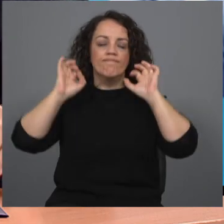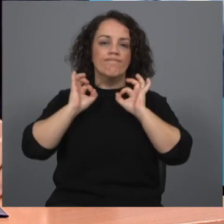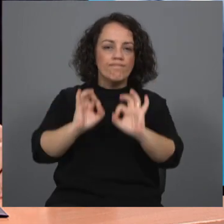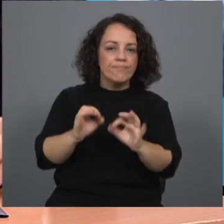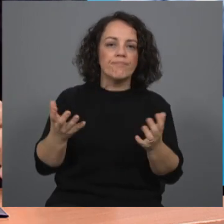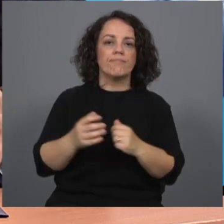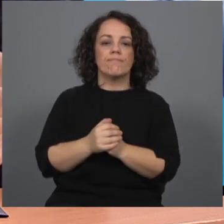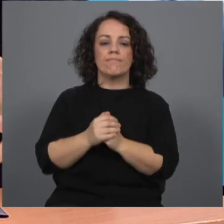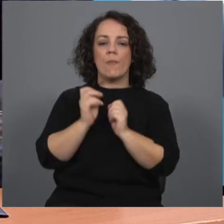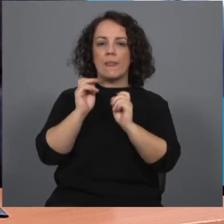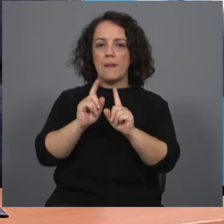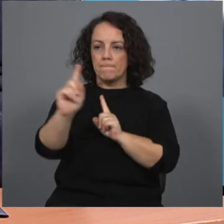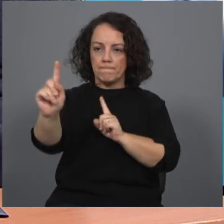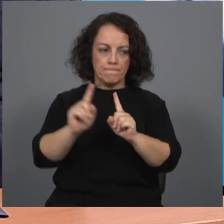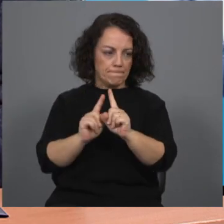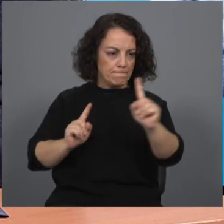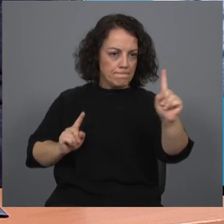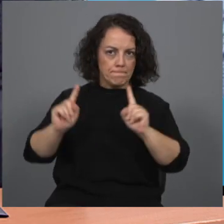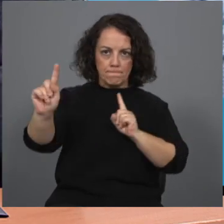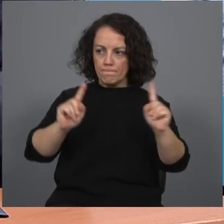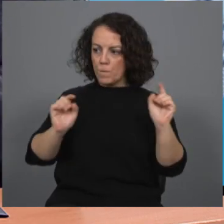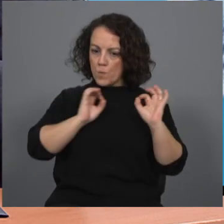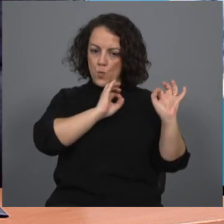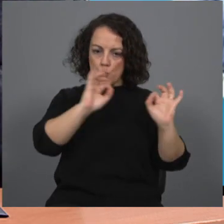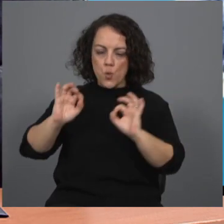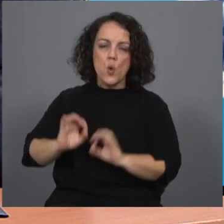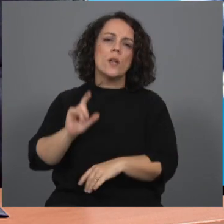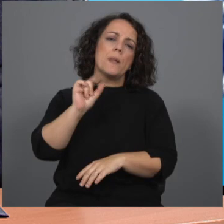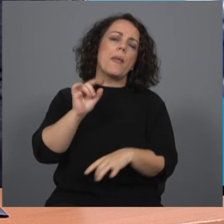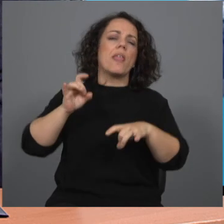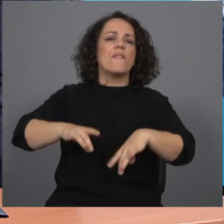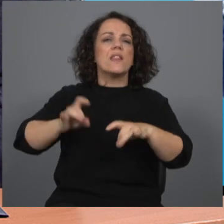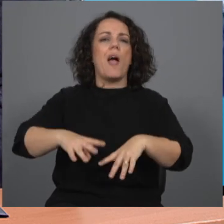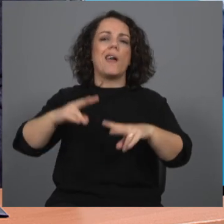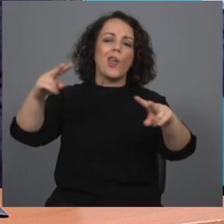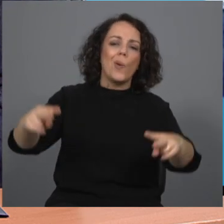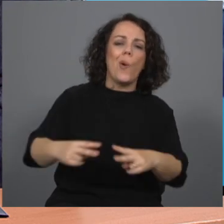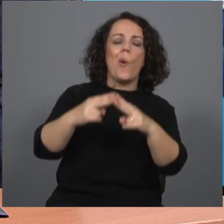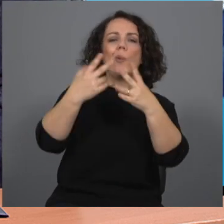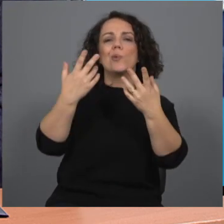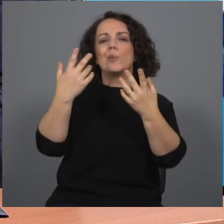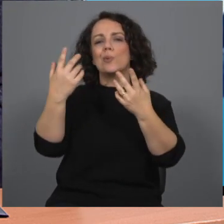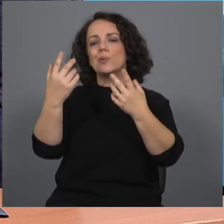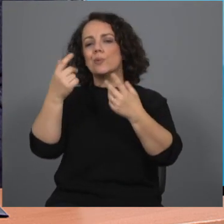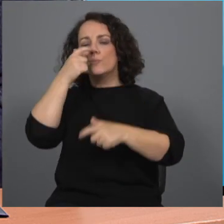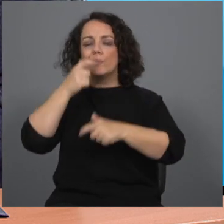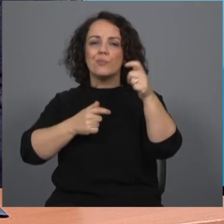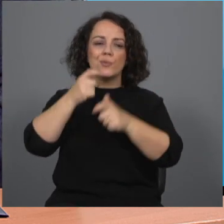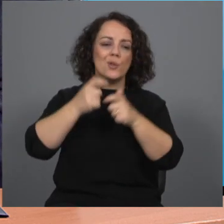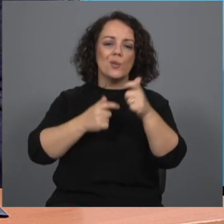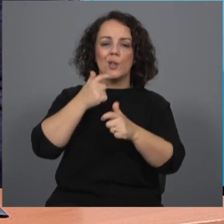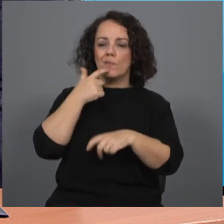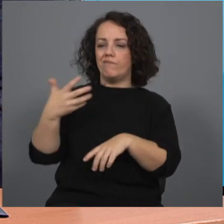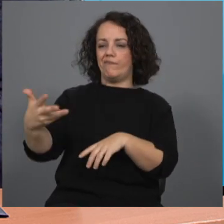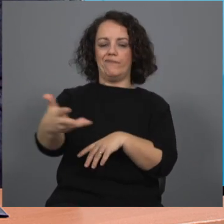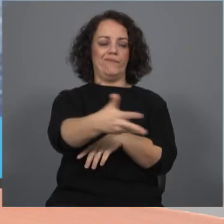distâncias mantidas e evitar os encontros informais que nos juntam demais.